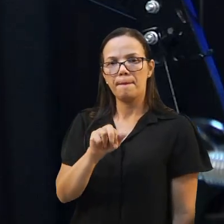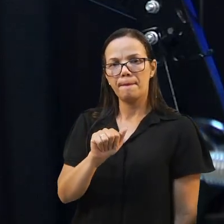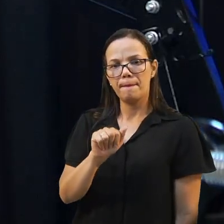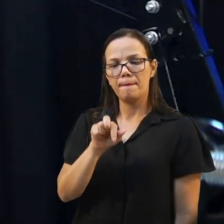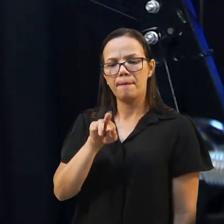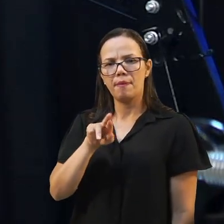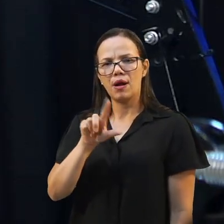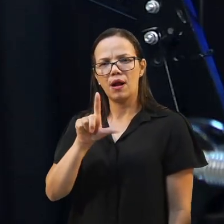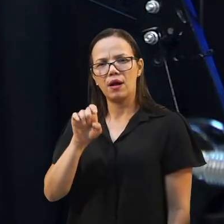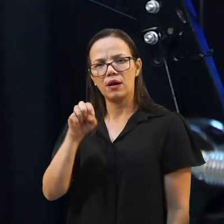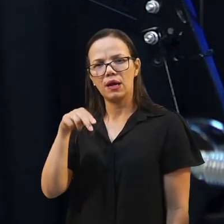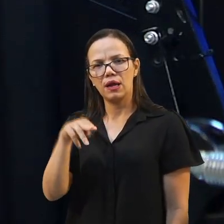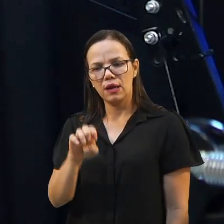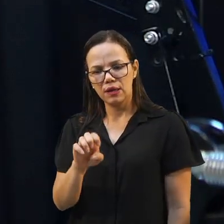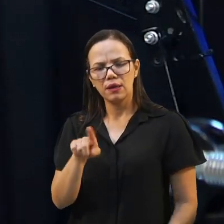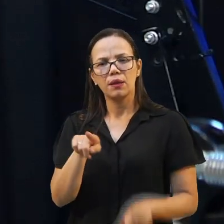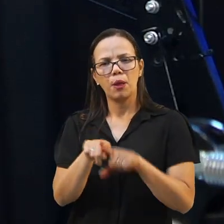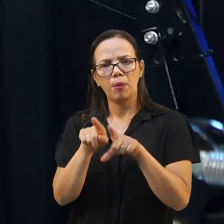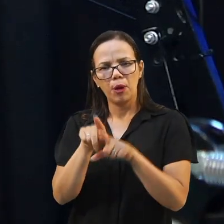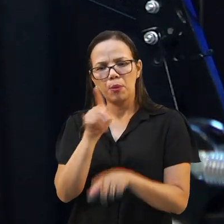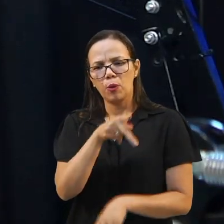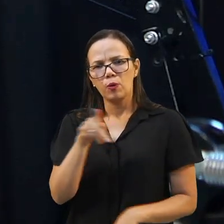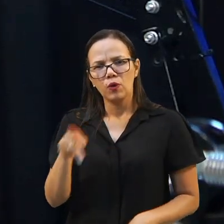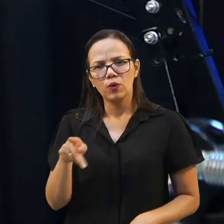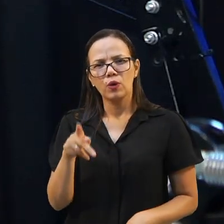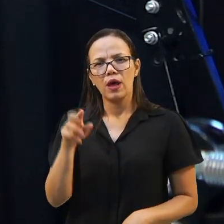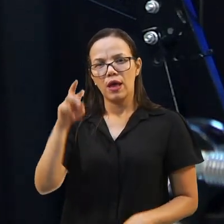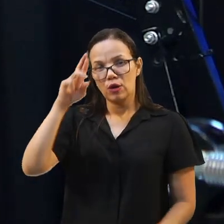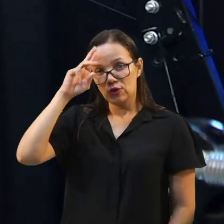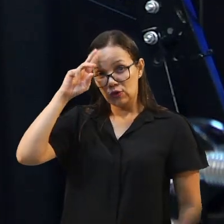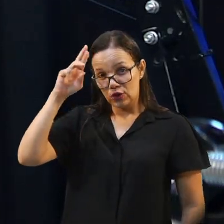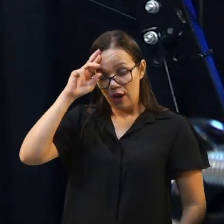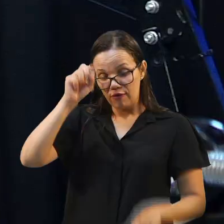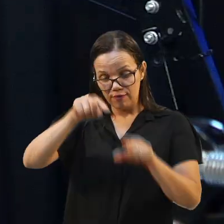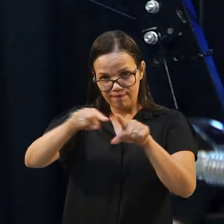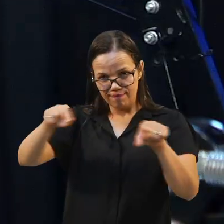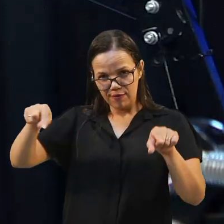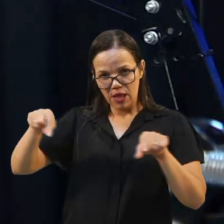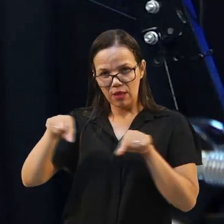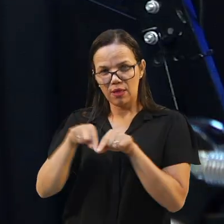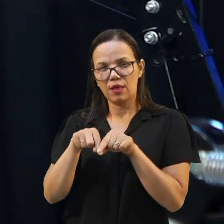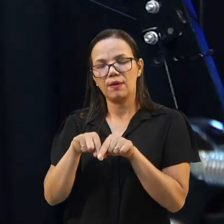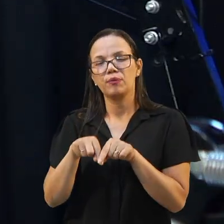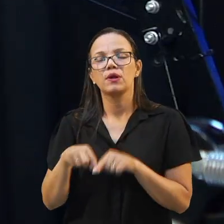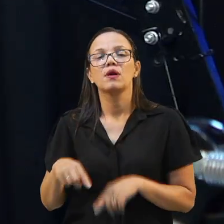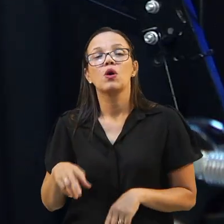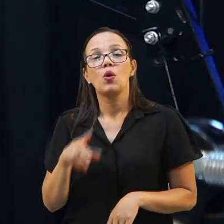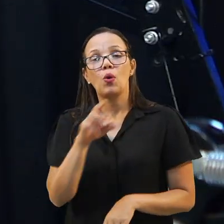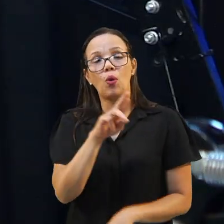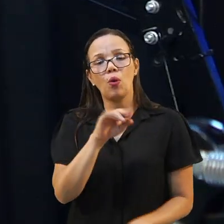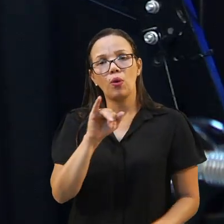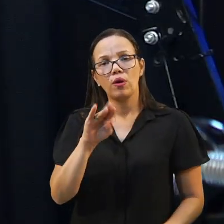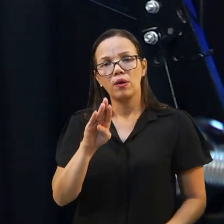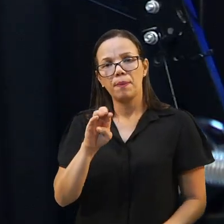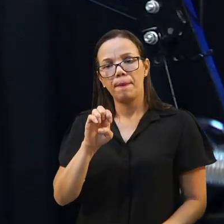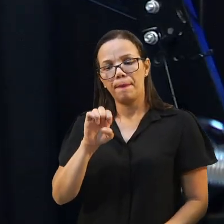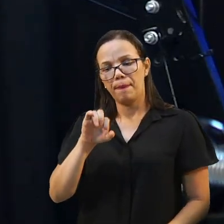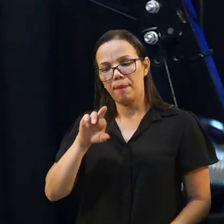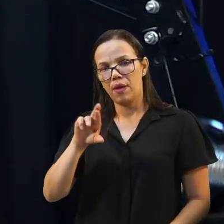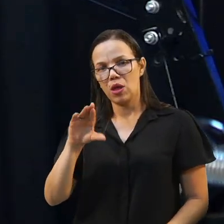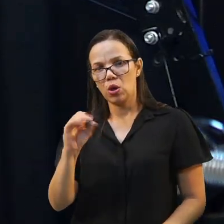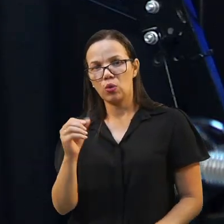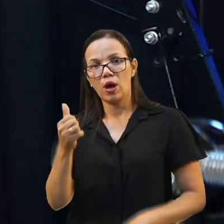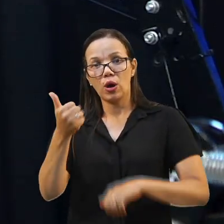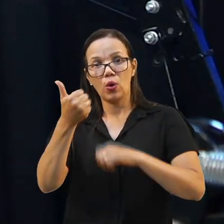né? A professora Marlene era chefe de gabinete. O professor Ribeiro era o vice-reitor.